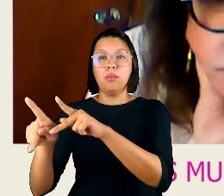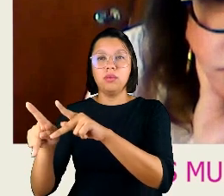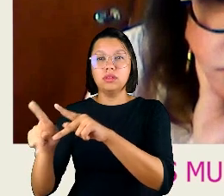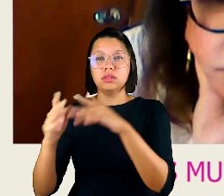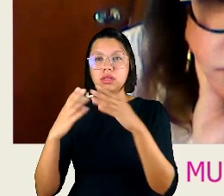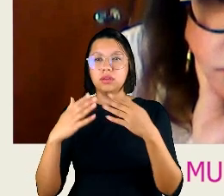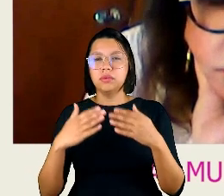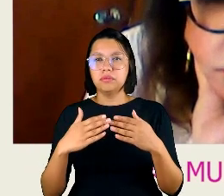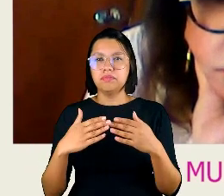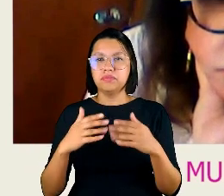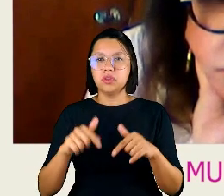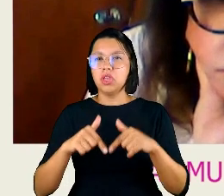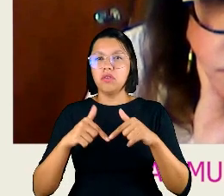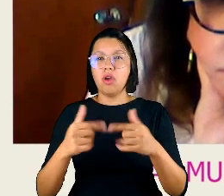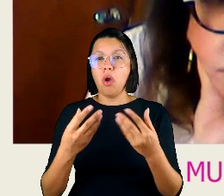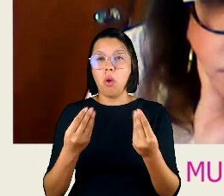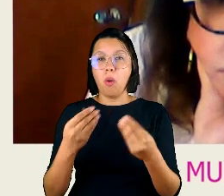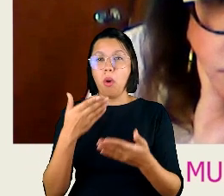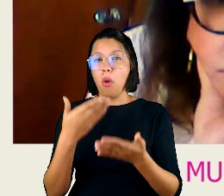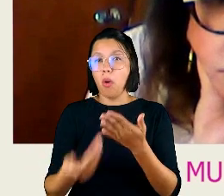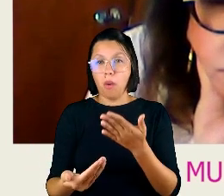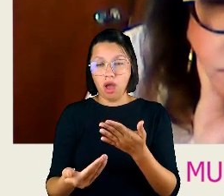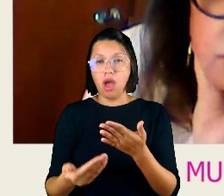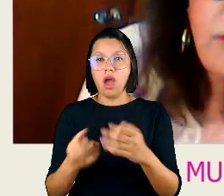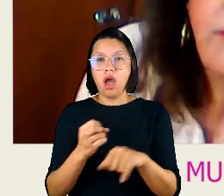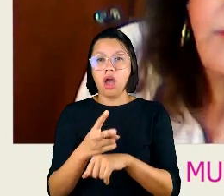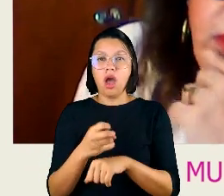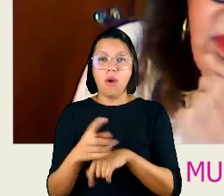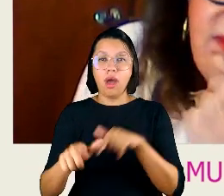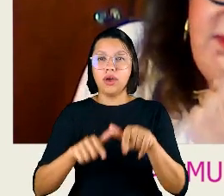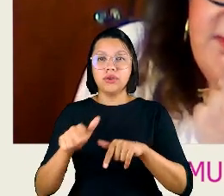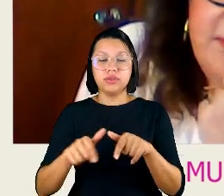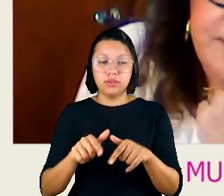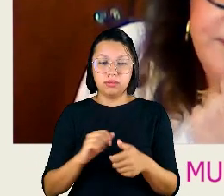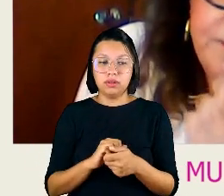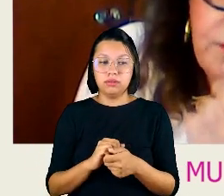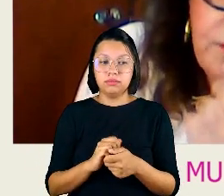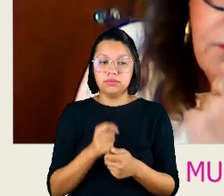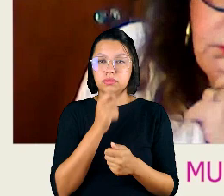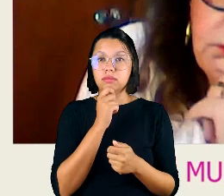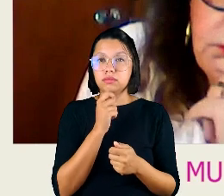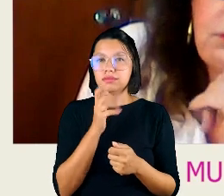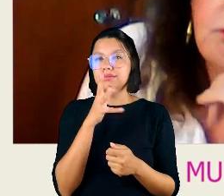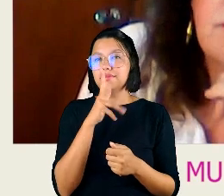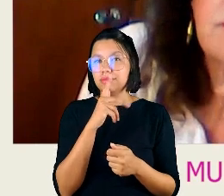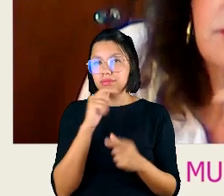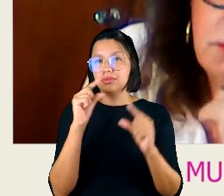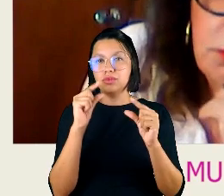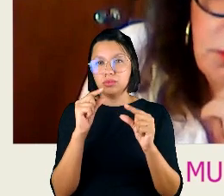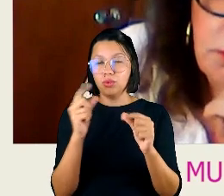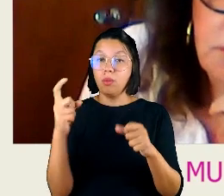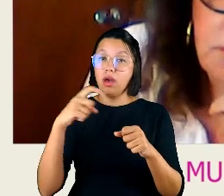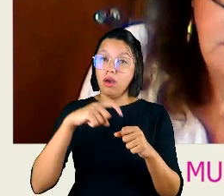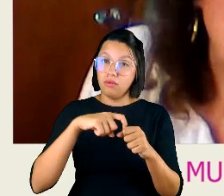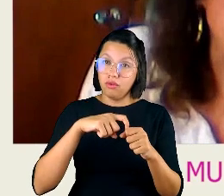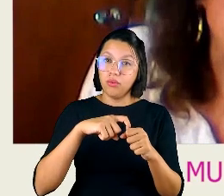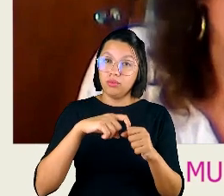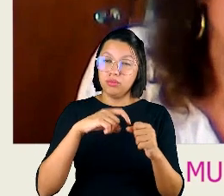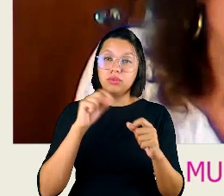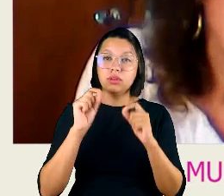perda das vagas de trabalho e que a gente ainda vai demorar um pouco para restabelecer aquilo que a gente vinha